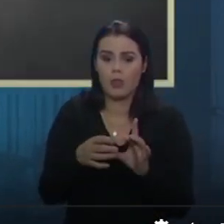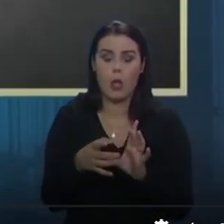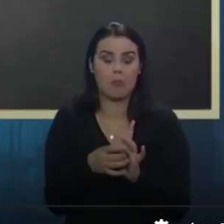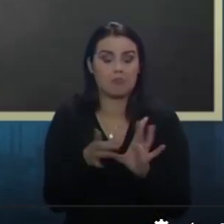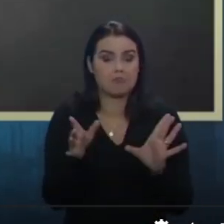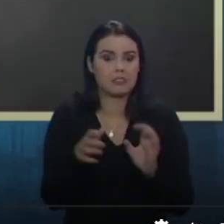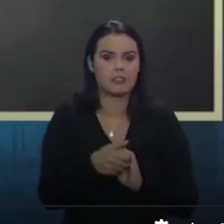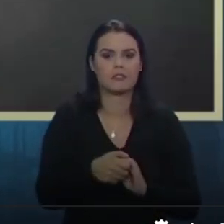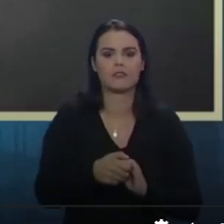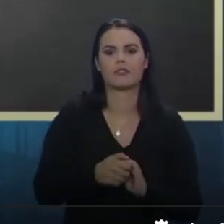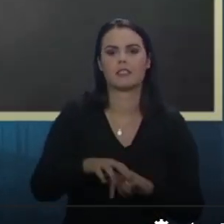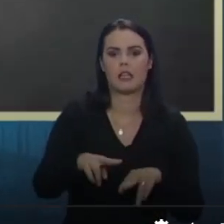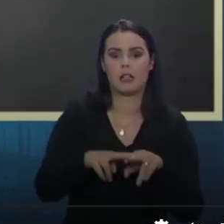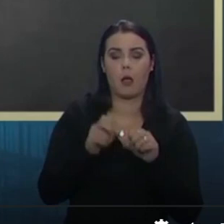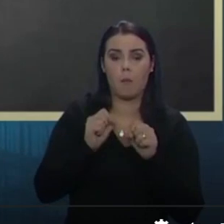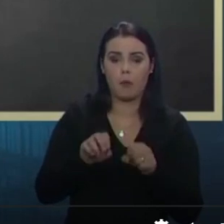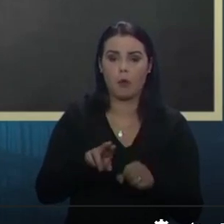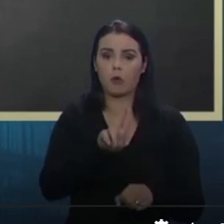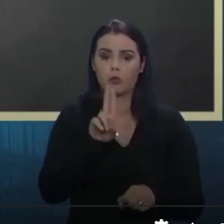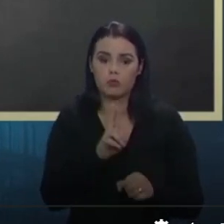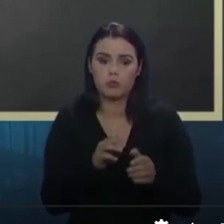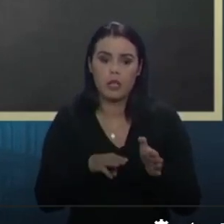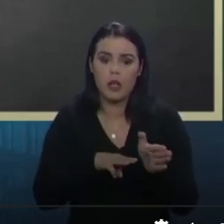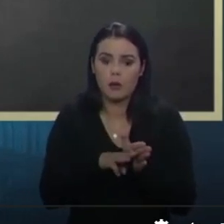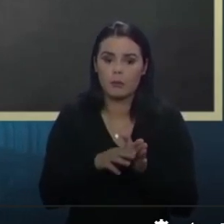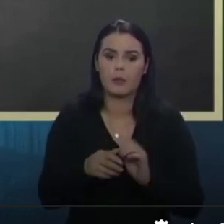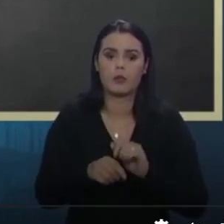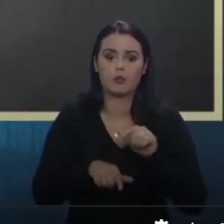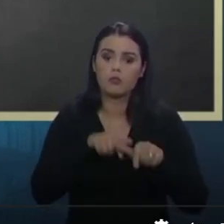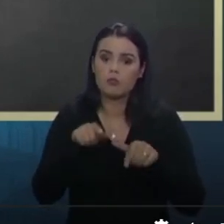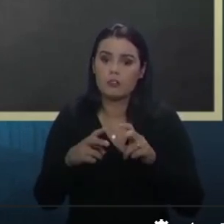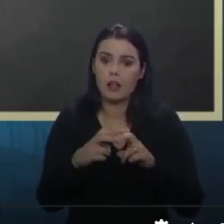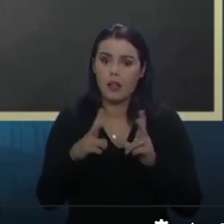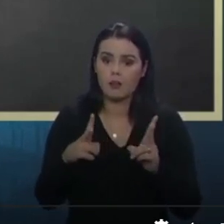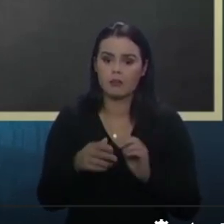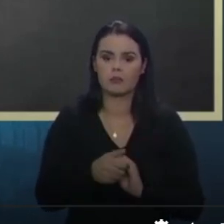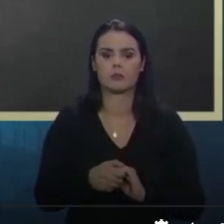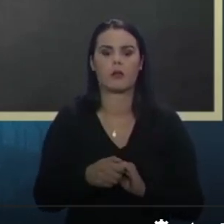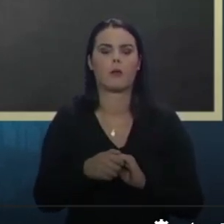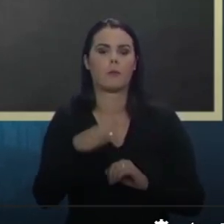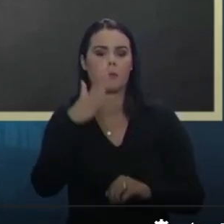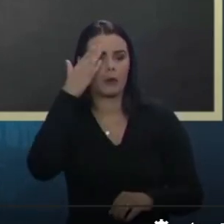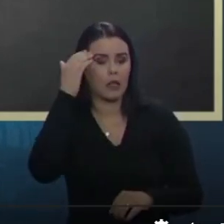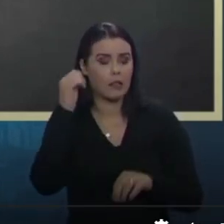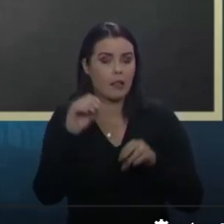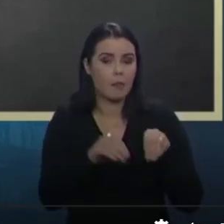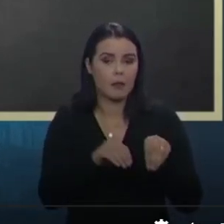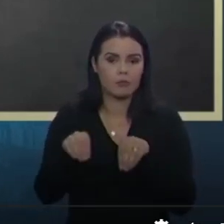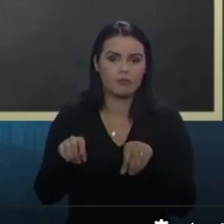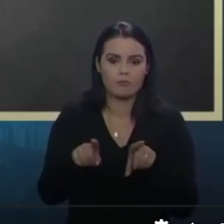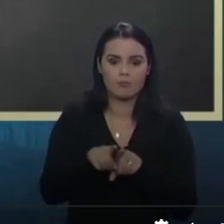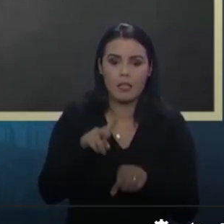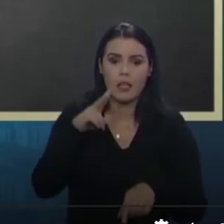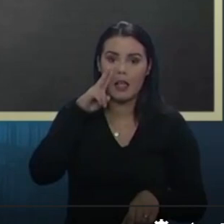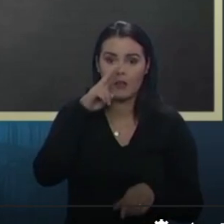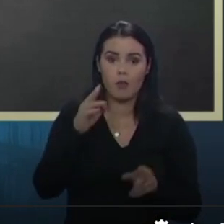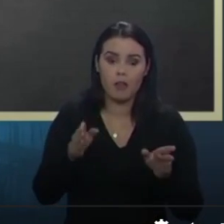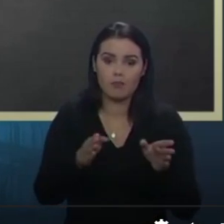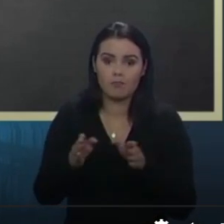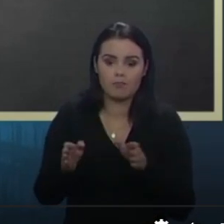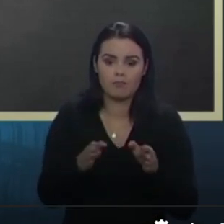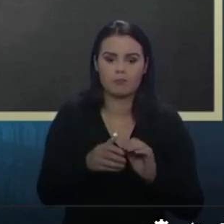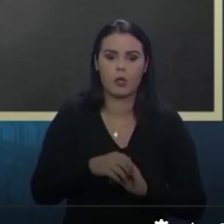Dessa forma, é possível utilizar o princípio do trabalho virtual para determinar os deslocamentos, as forças e os momentos,